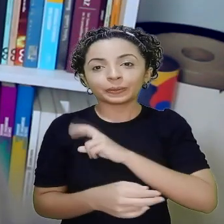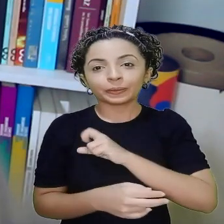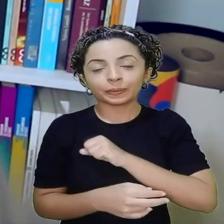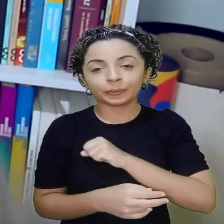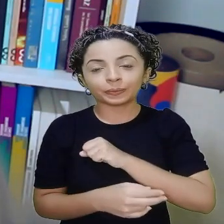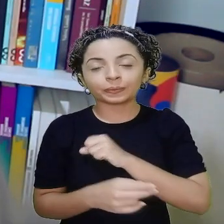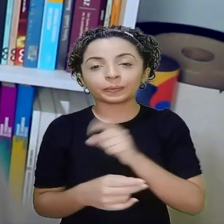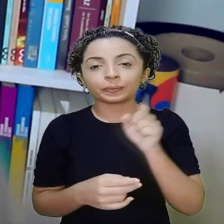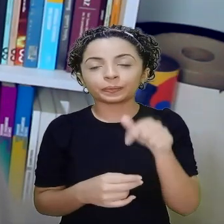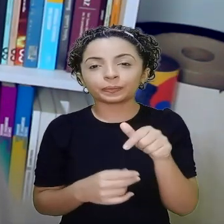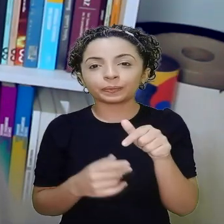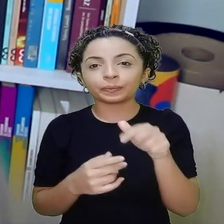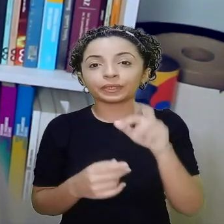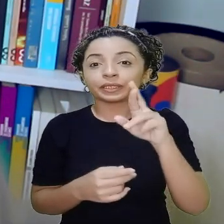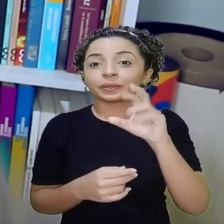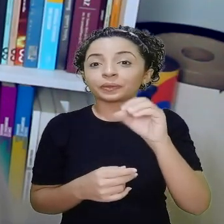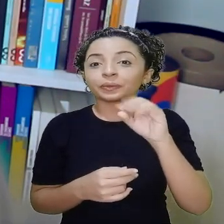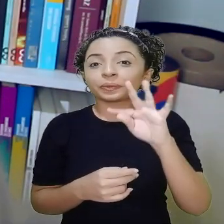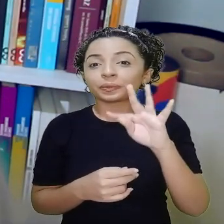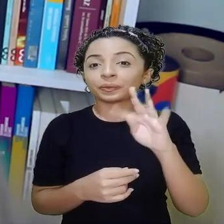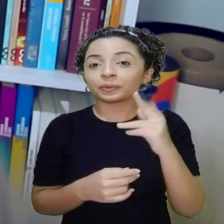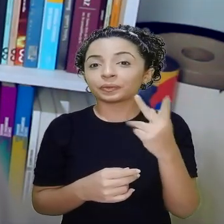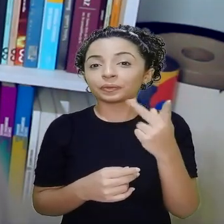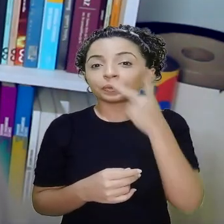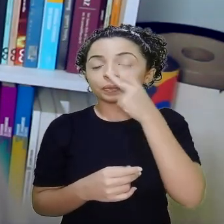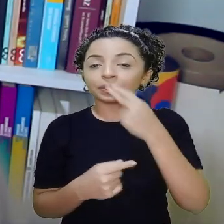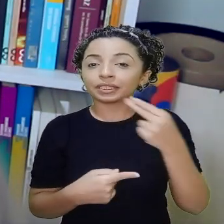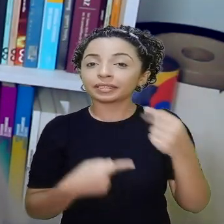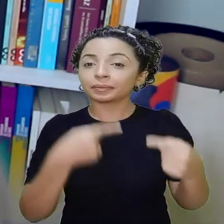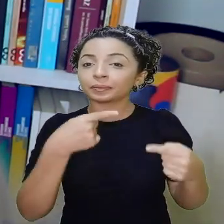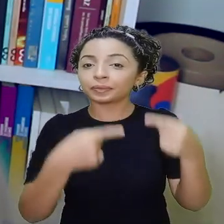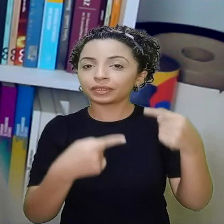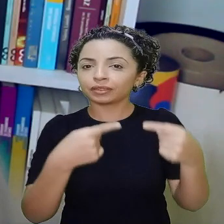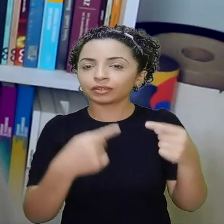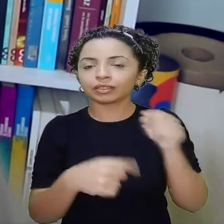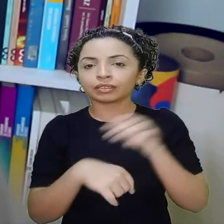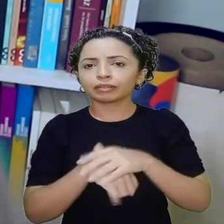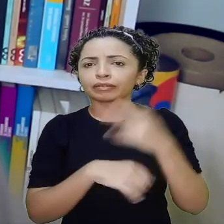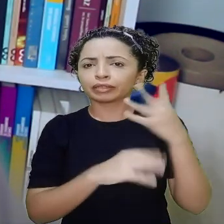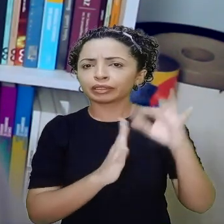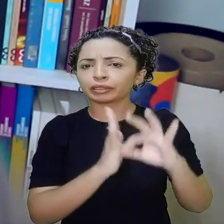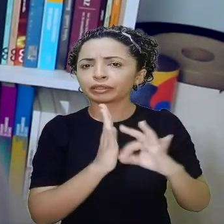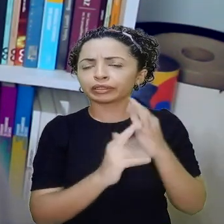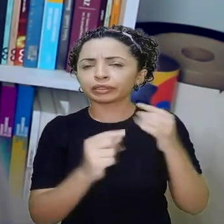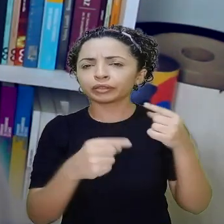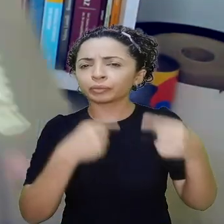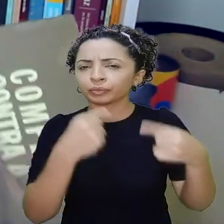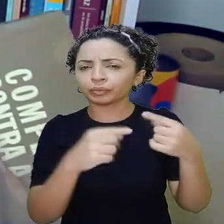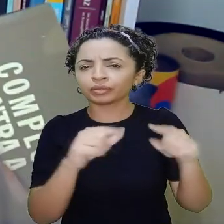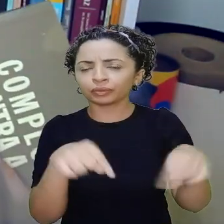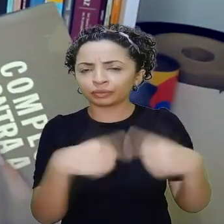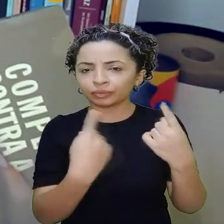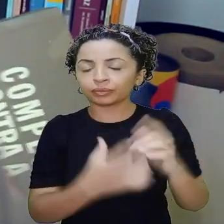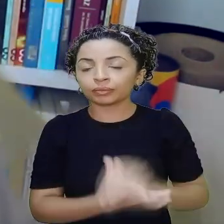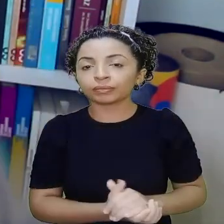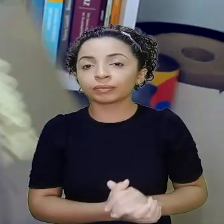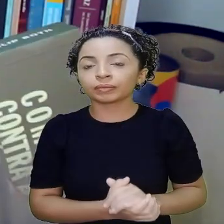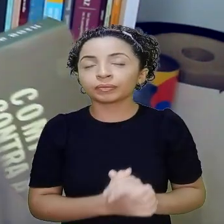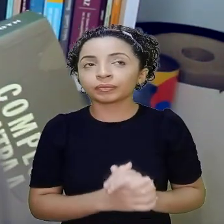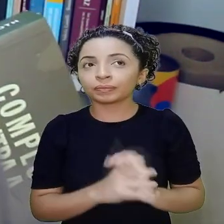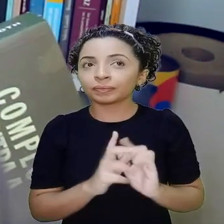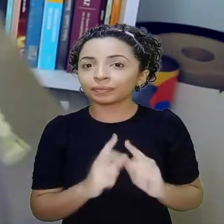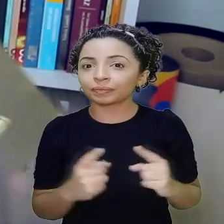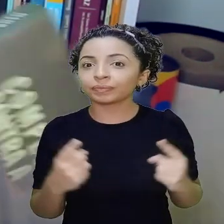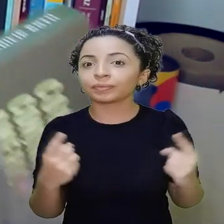eu queria muito trazer aqui pro canal, e vai ter vídeo em breve, que é um romance de um Roth mais